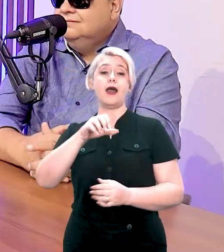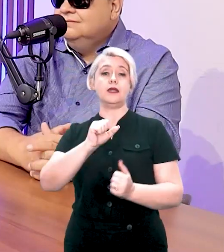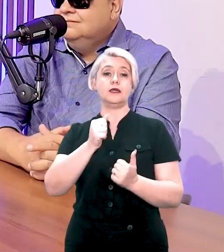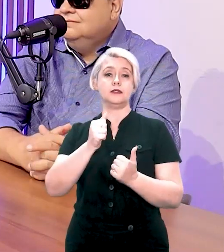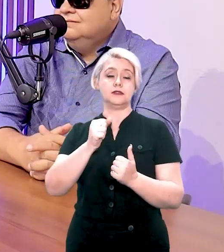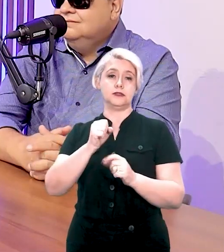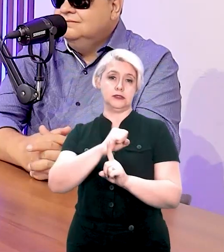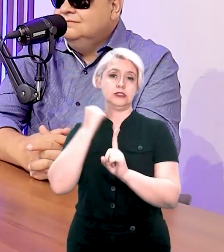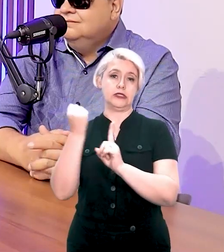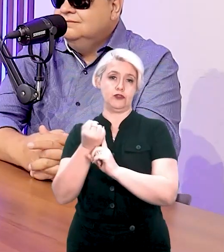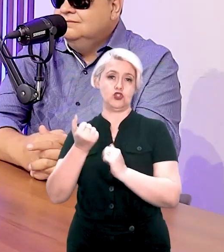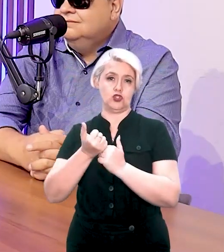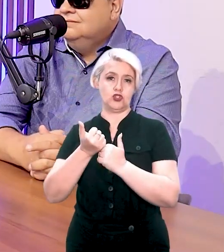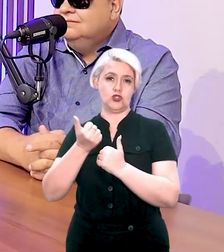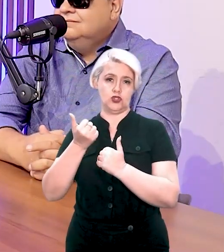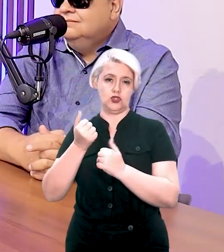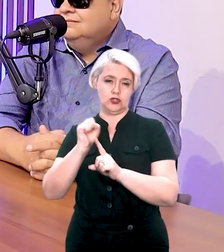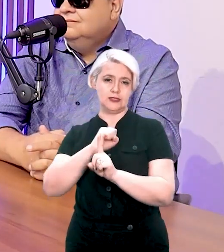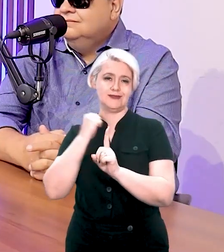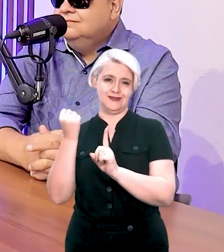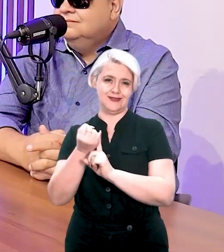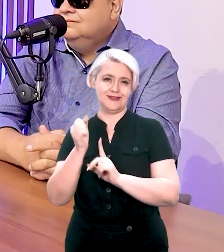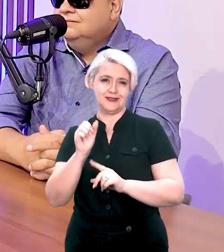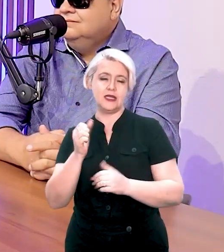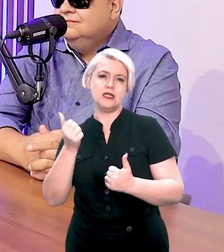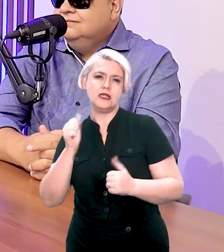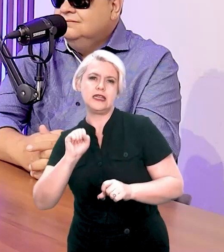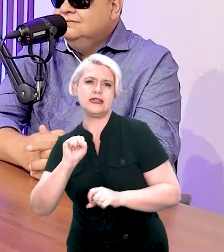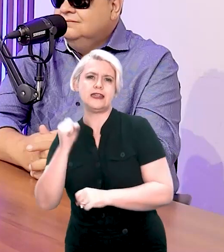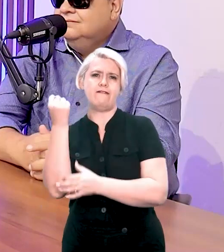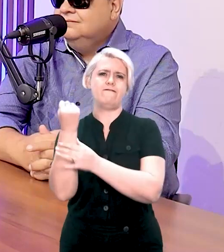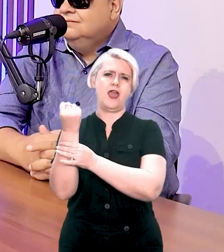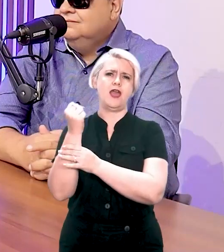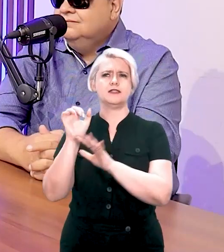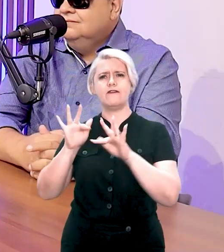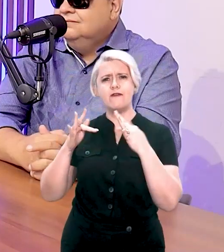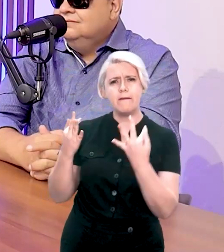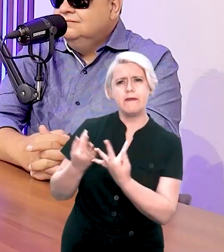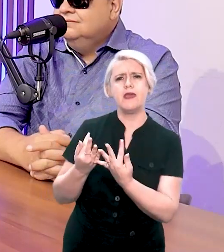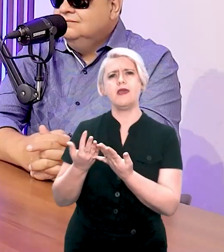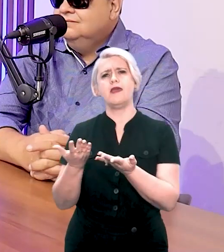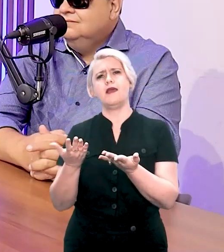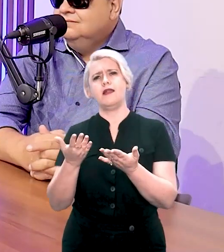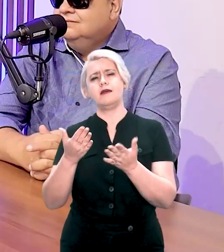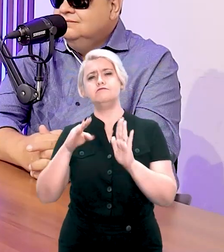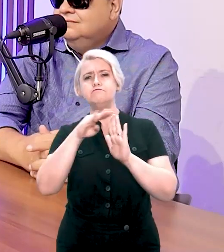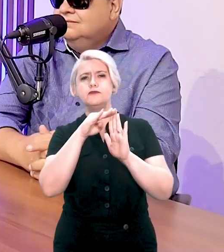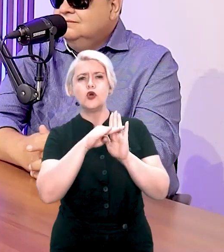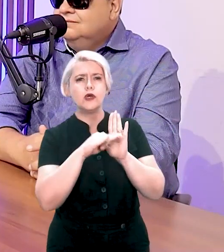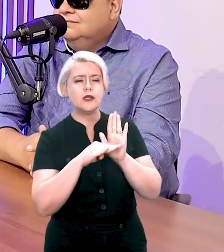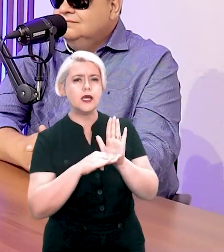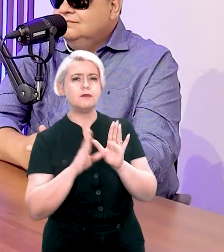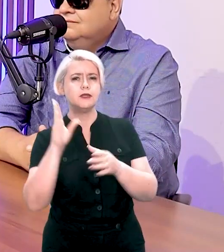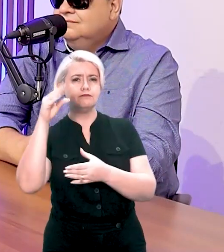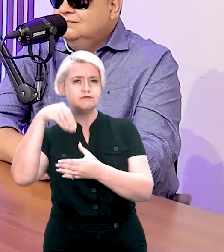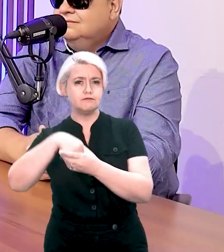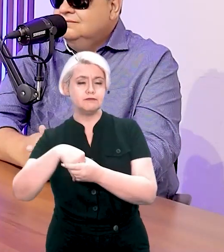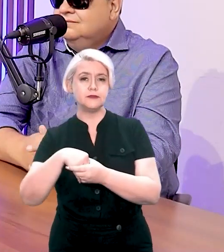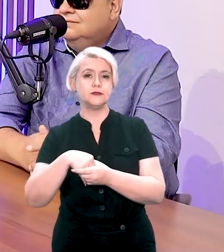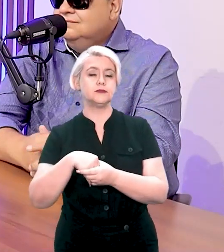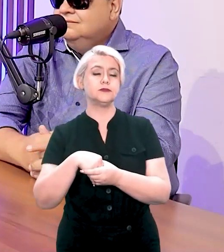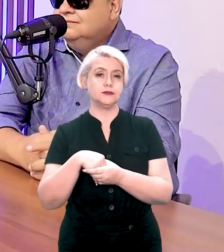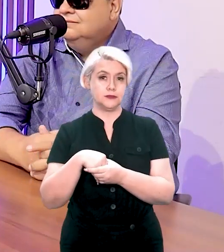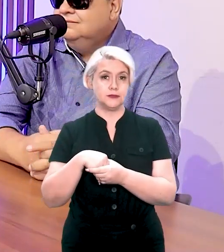defesa do direito das pessoas com deficiência, a atenção à família, alguns programas que não se classificam